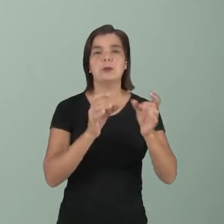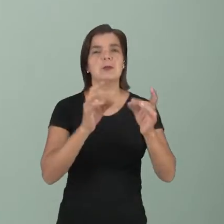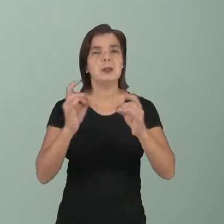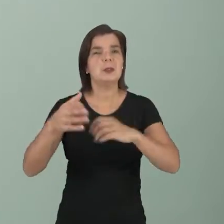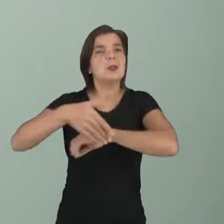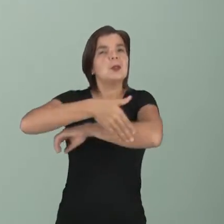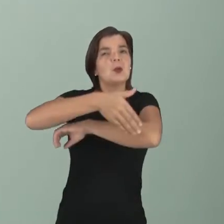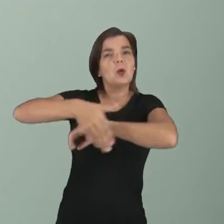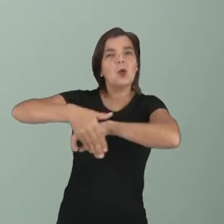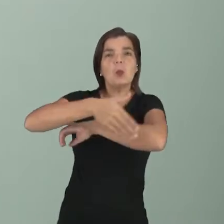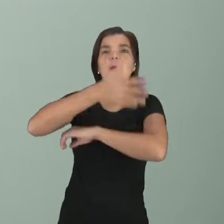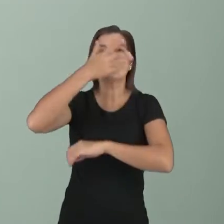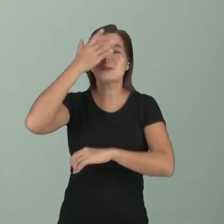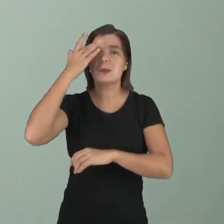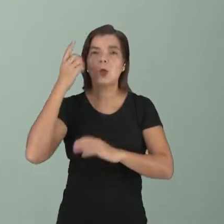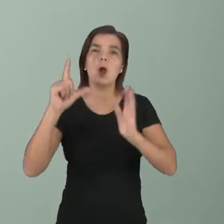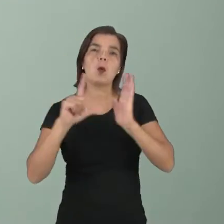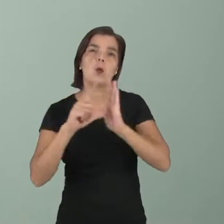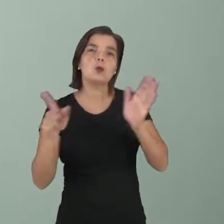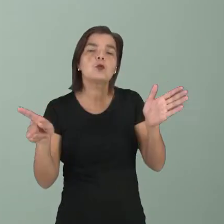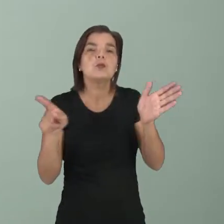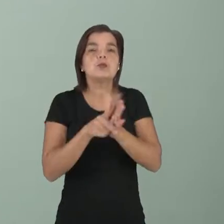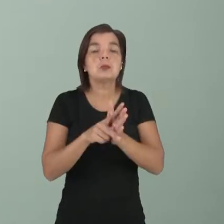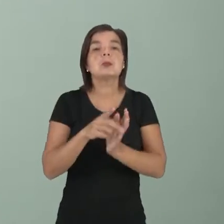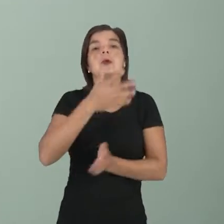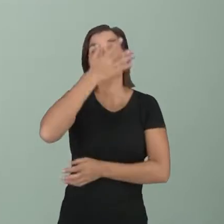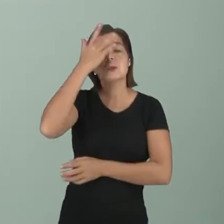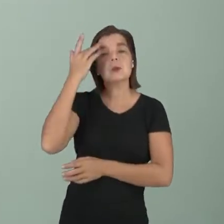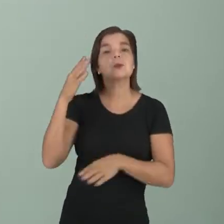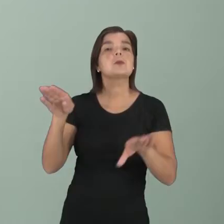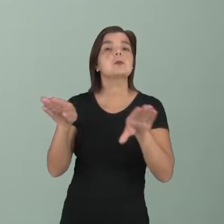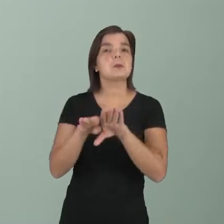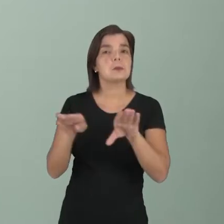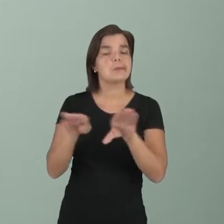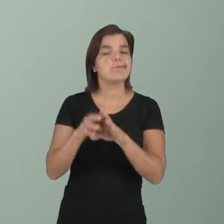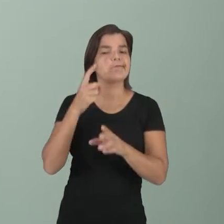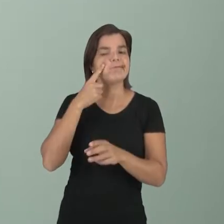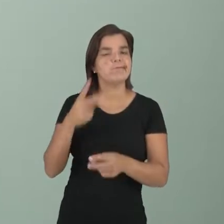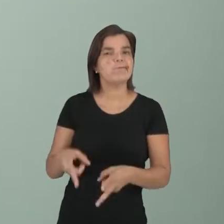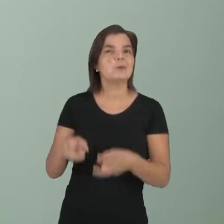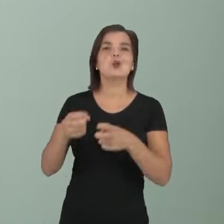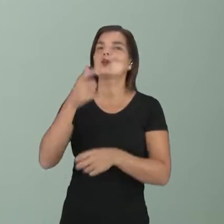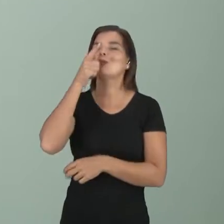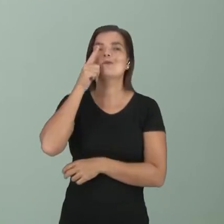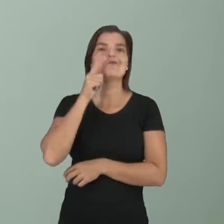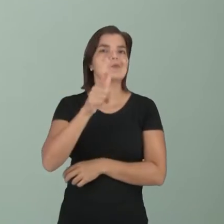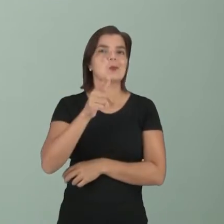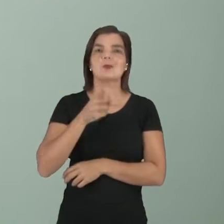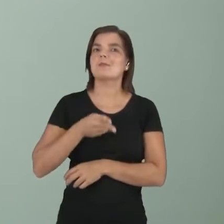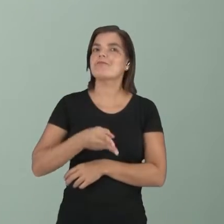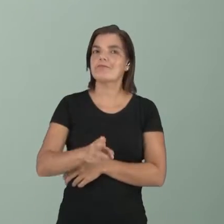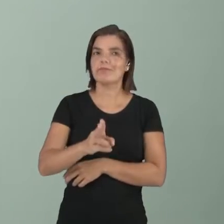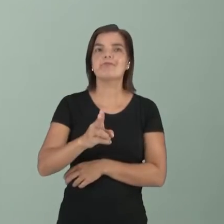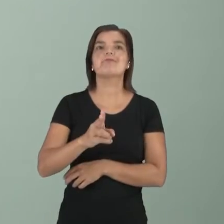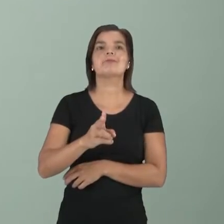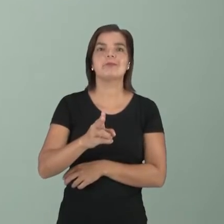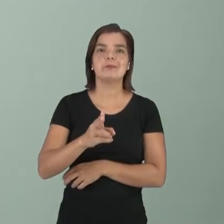camelôs, que são os autônomos, essas pessoas também a gente percebe que não conseguiram